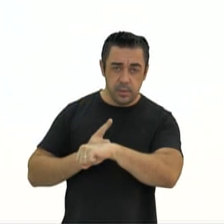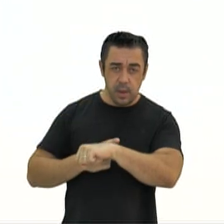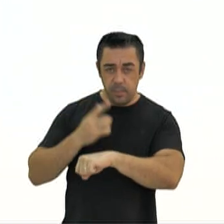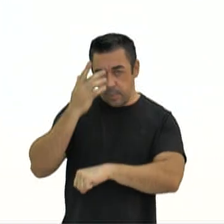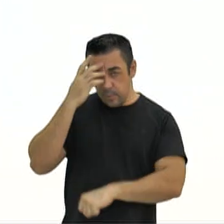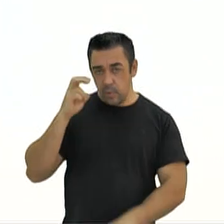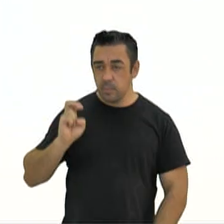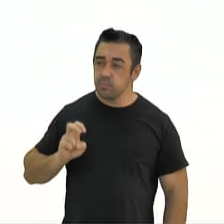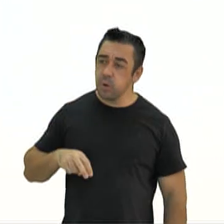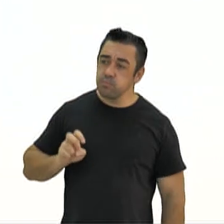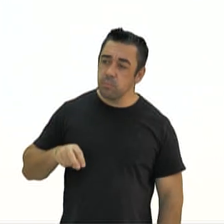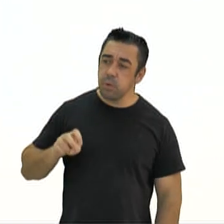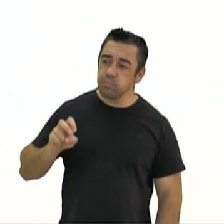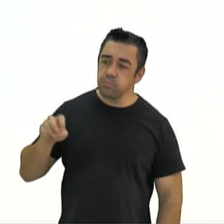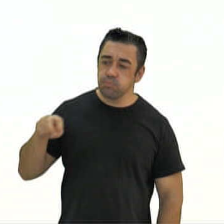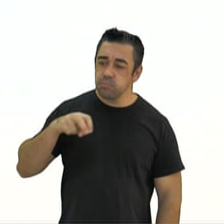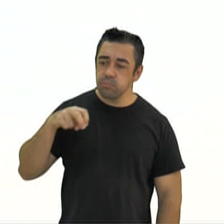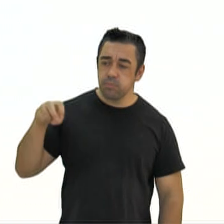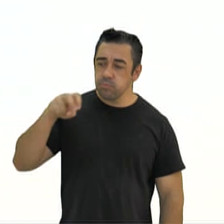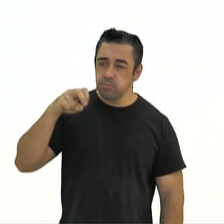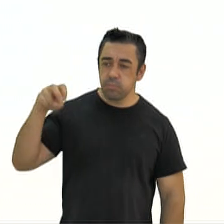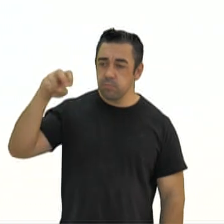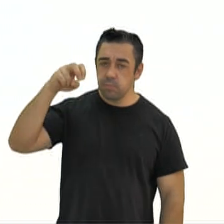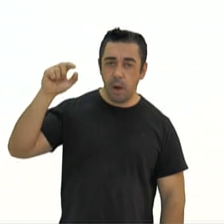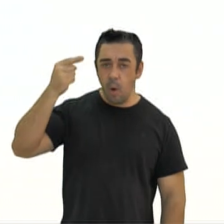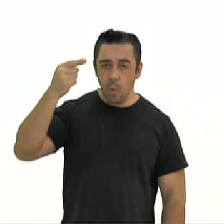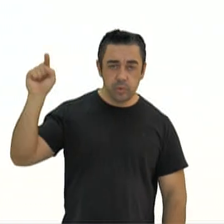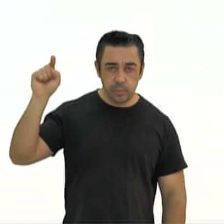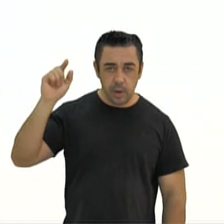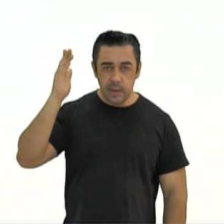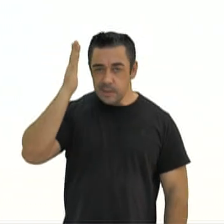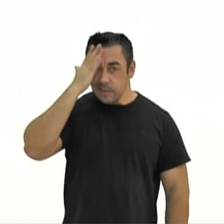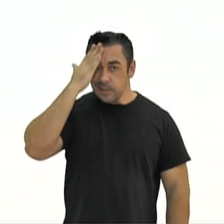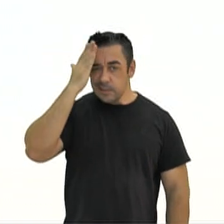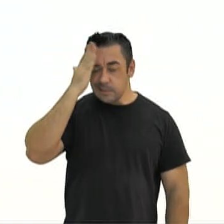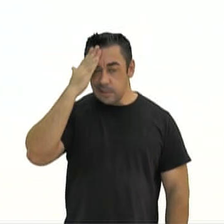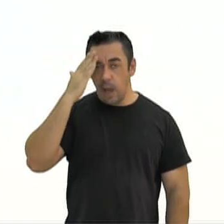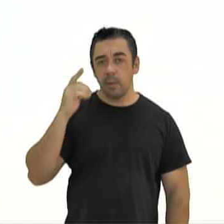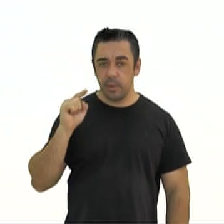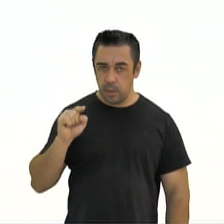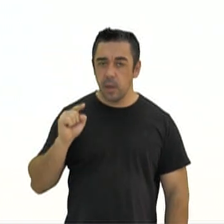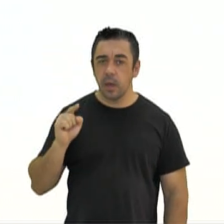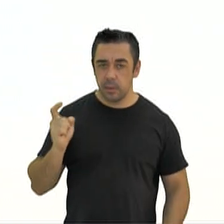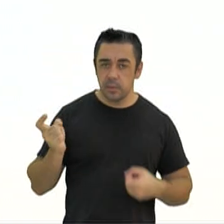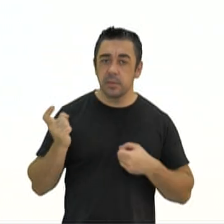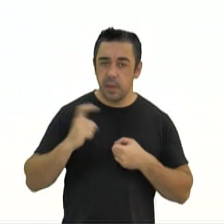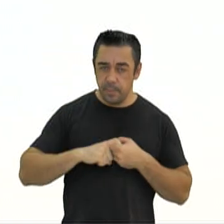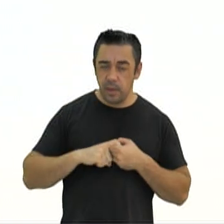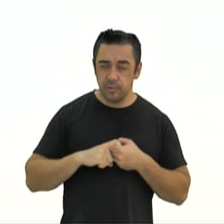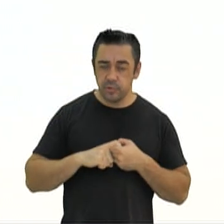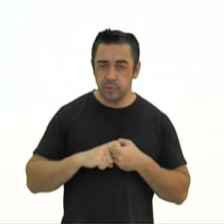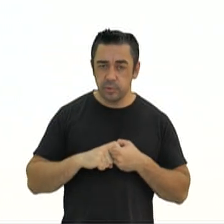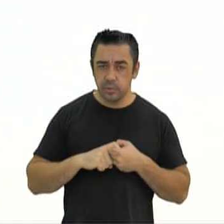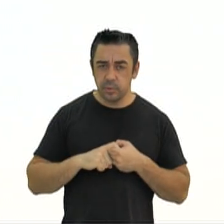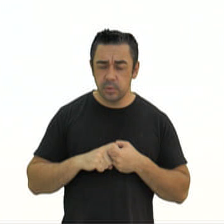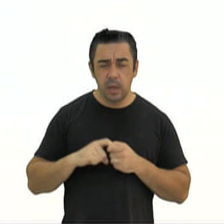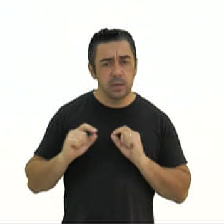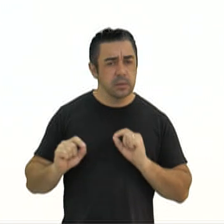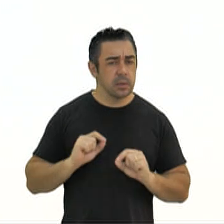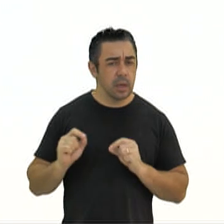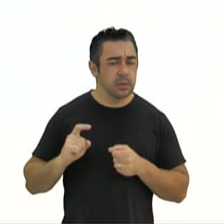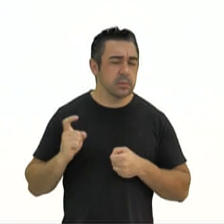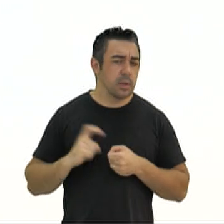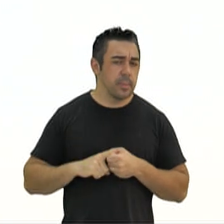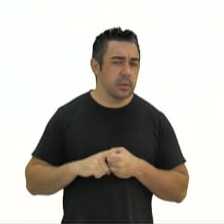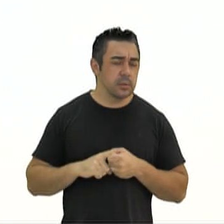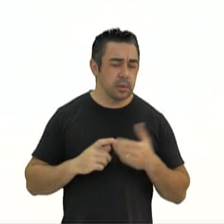pessoa subir pela escada até o último andar. A gente sabe que uma coisa depende da outra, né? Quem depende de quem?